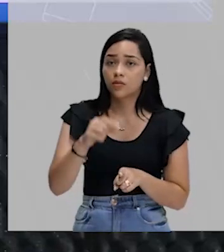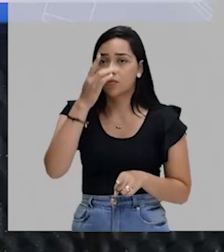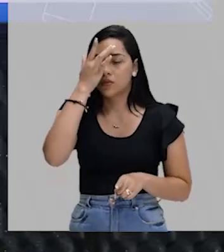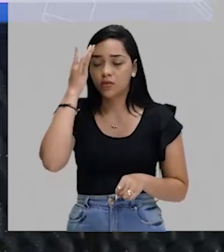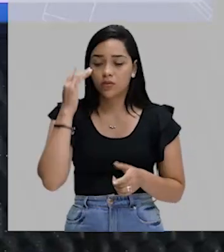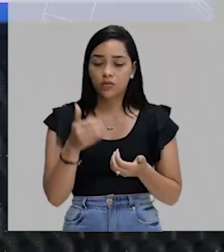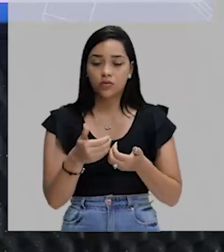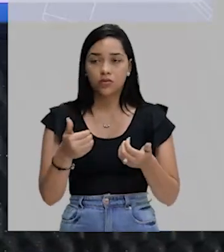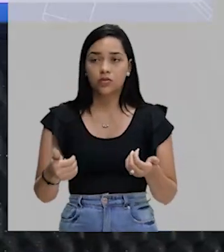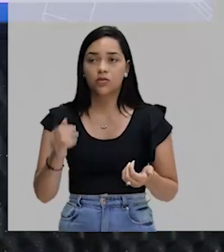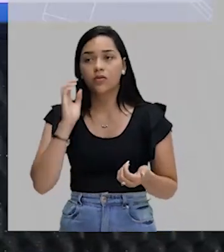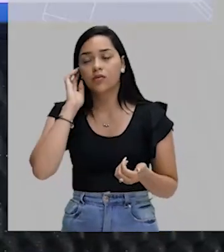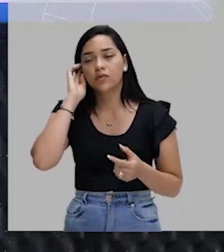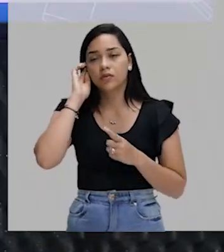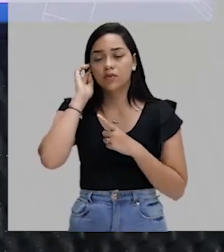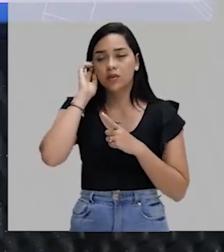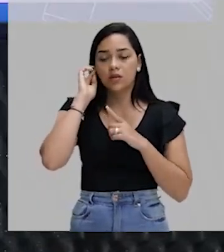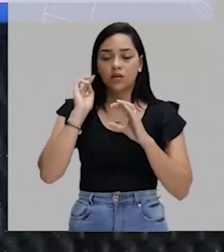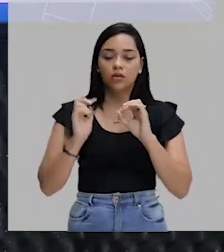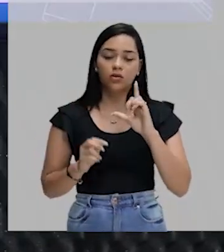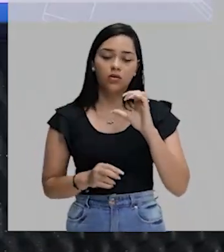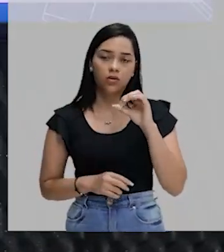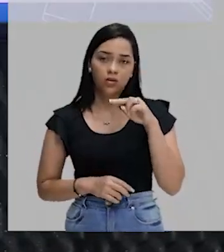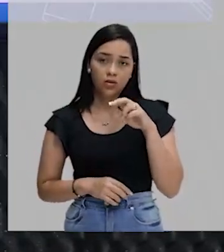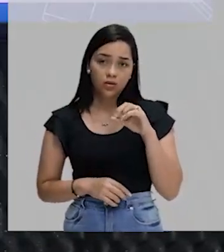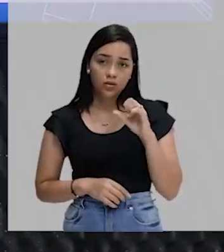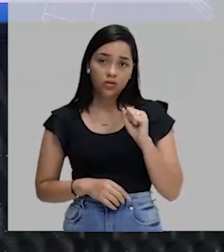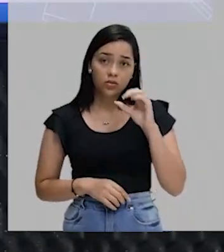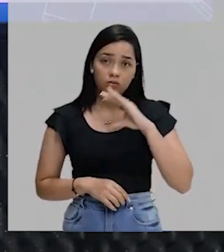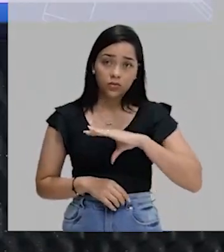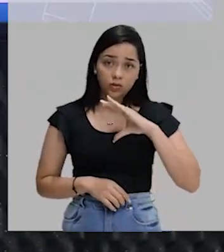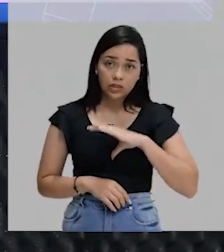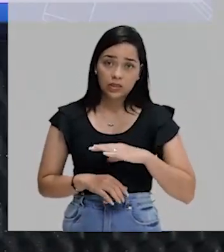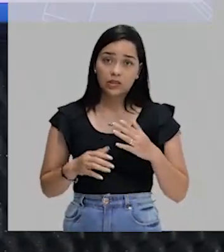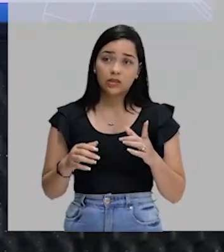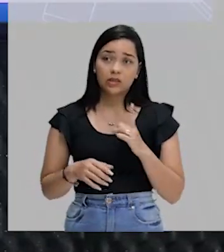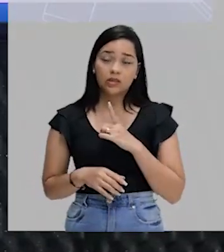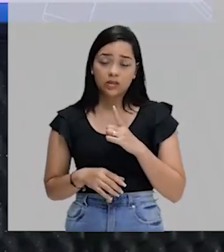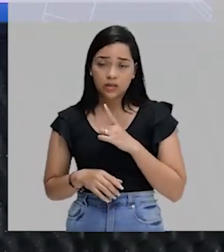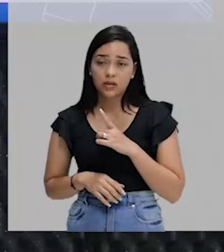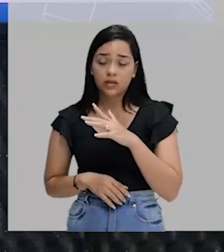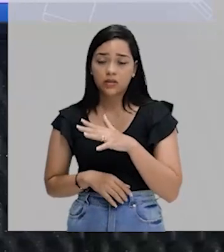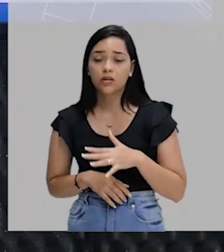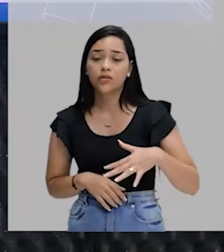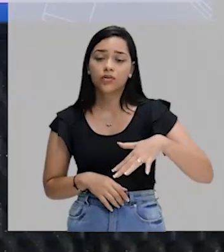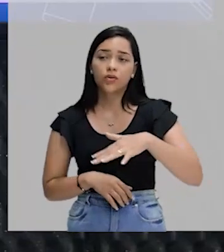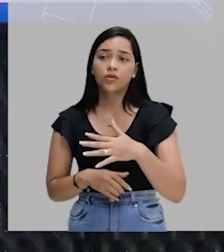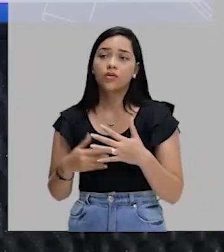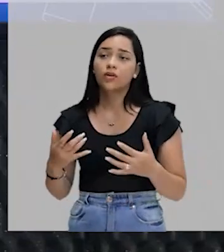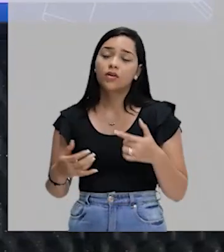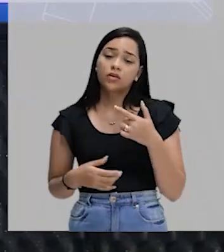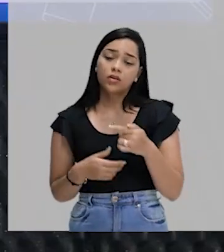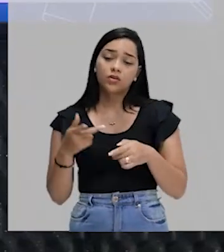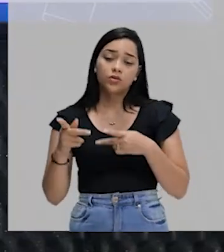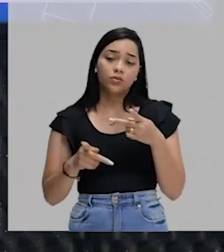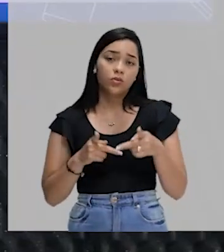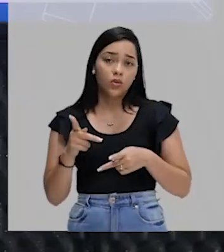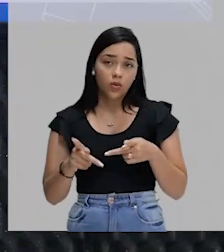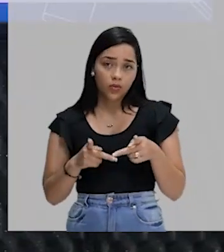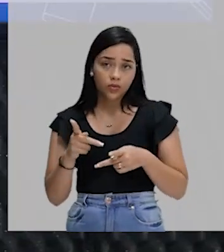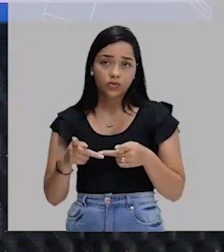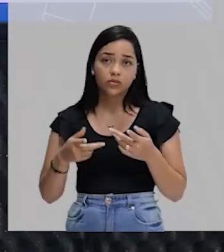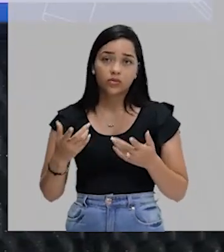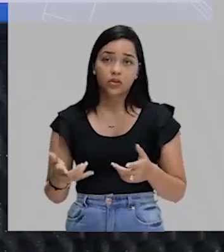nativos. Colonos portugueses, espanhóis, disputavam esse território, Sete Povos das Missões,